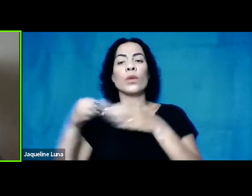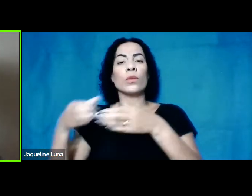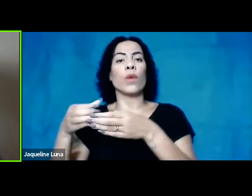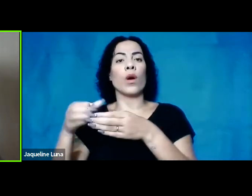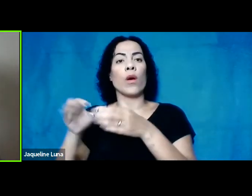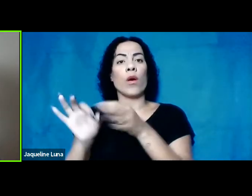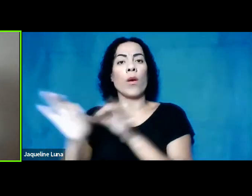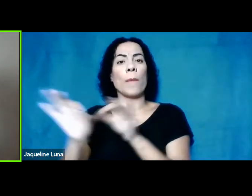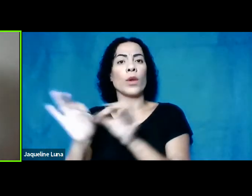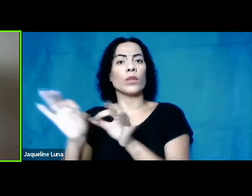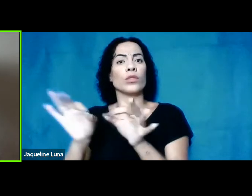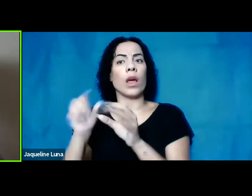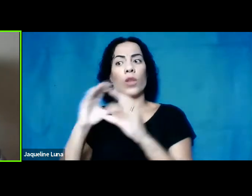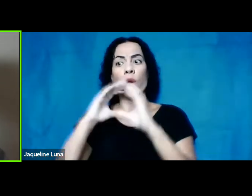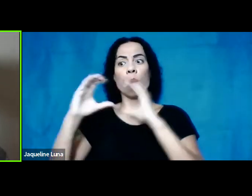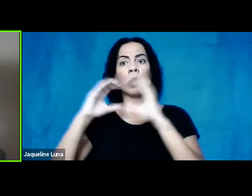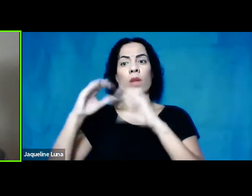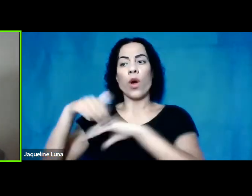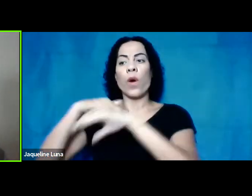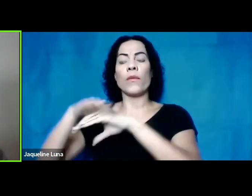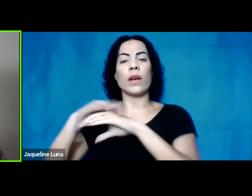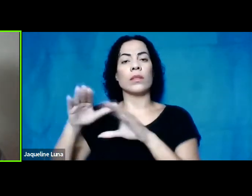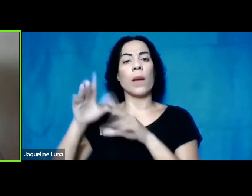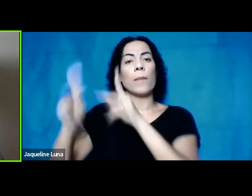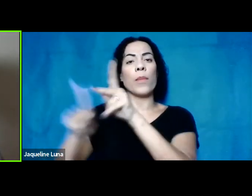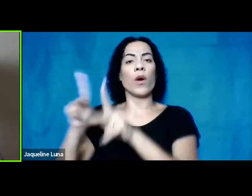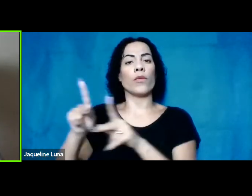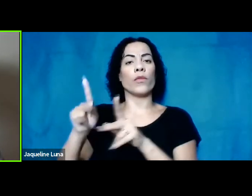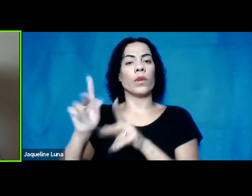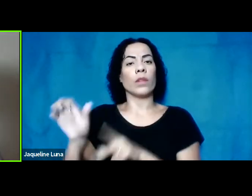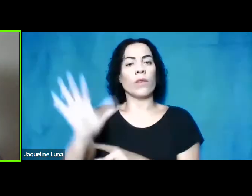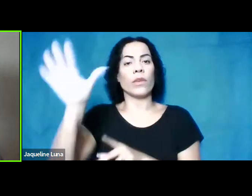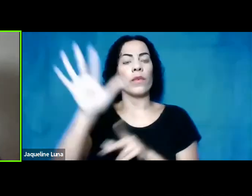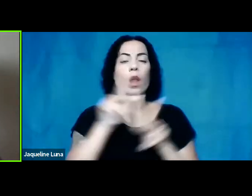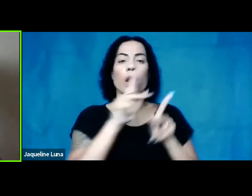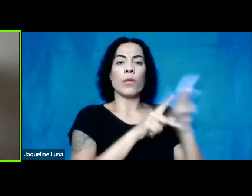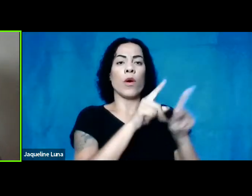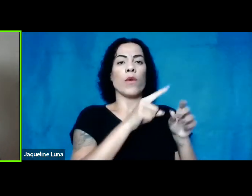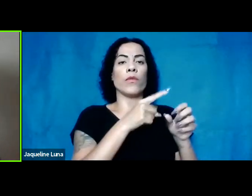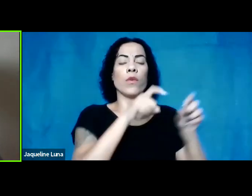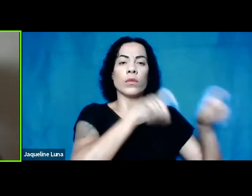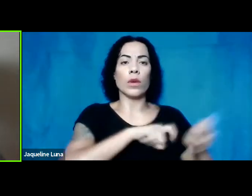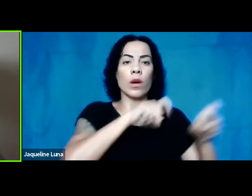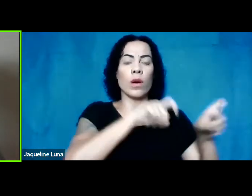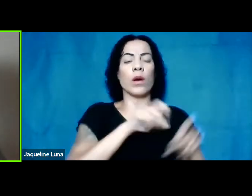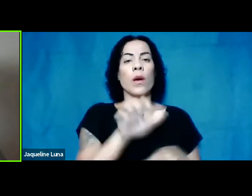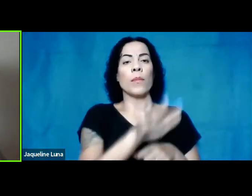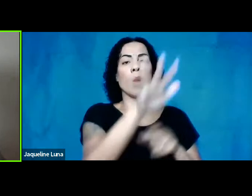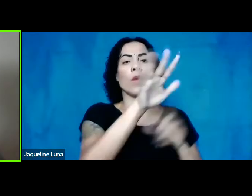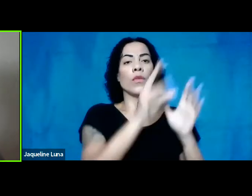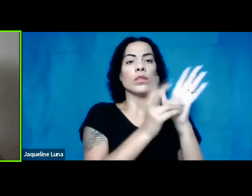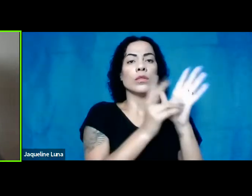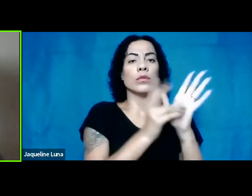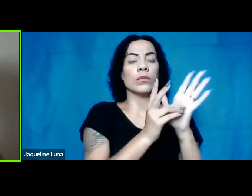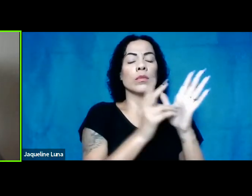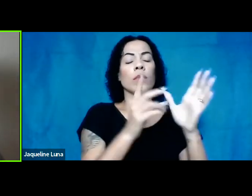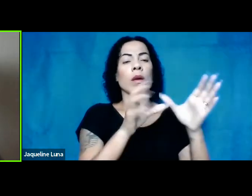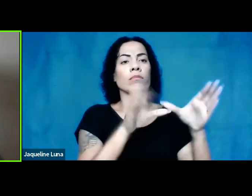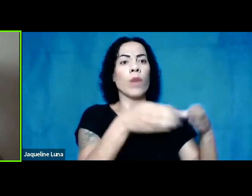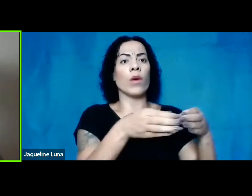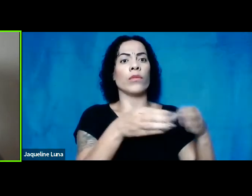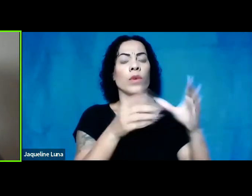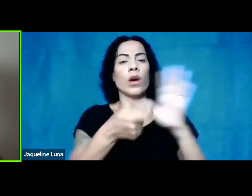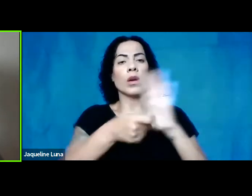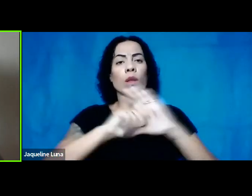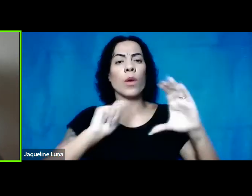projetos de comunicação para falar com a população do campo, a gente teve projetos de comunicação para falar com indígena, com quilombola. A gente se virou para... E eu